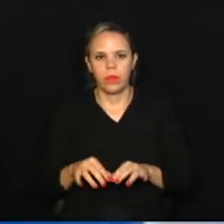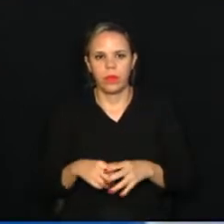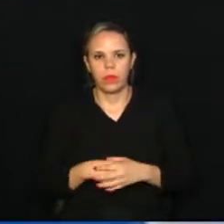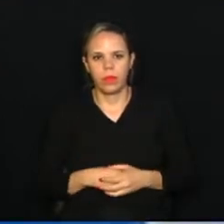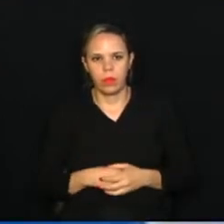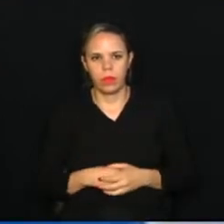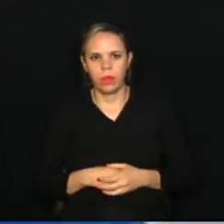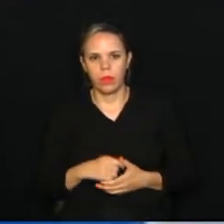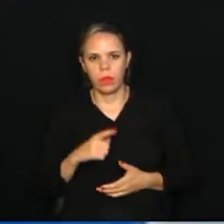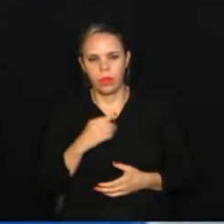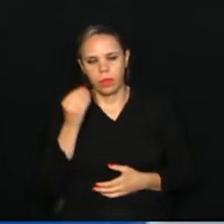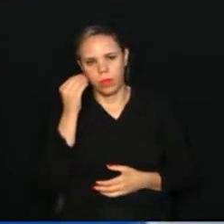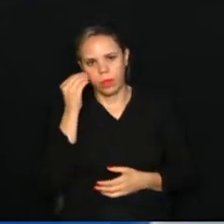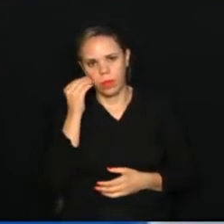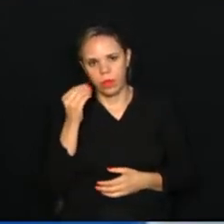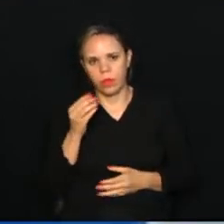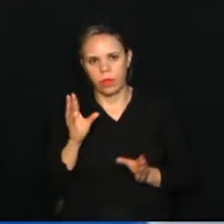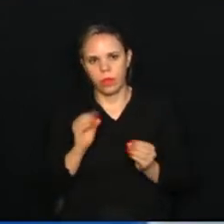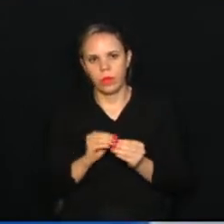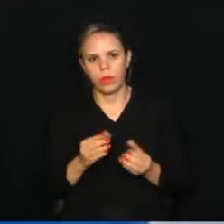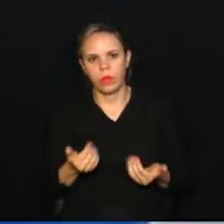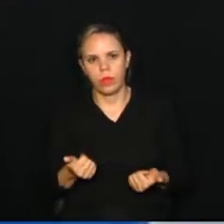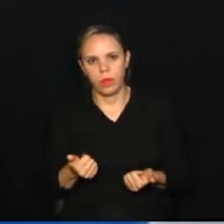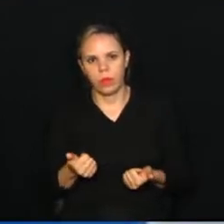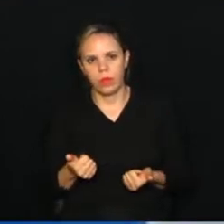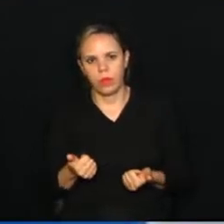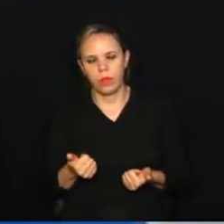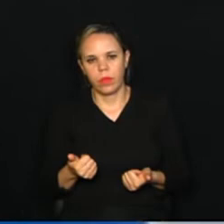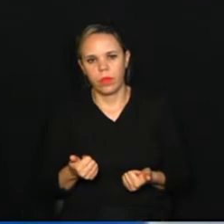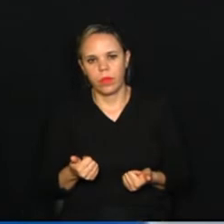mas tentarei ser breve. Primeiro,